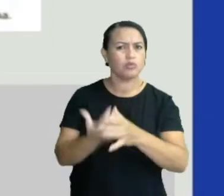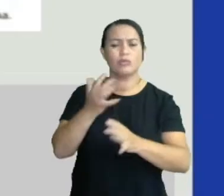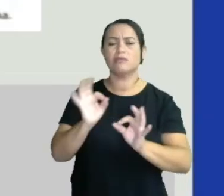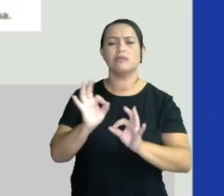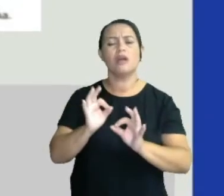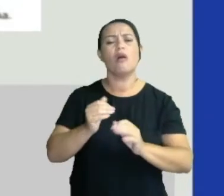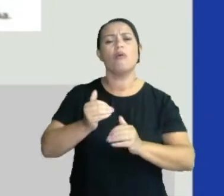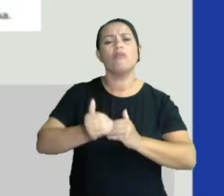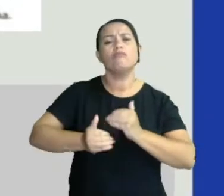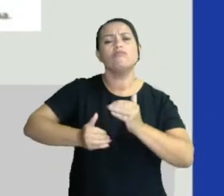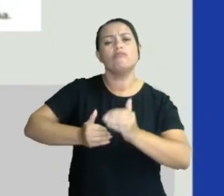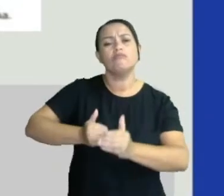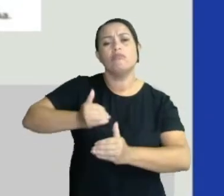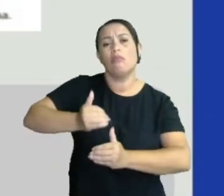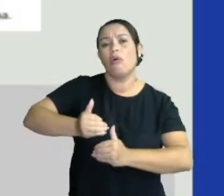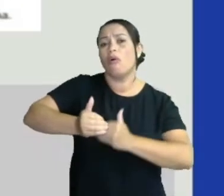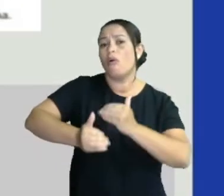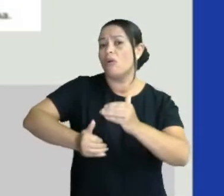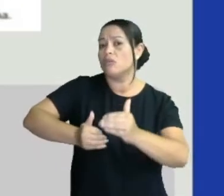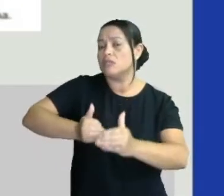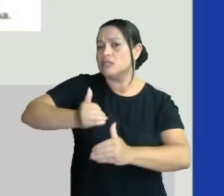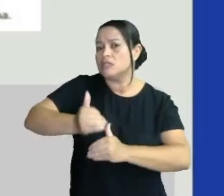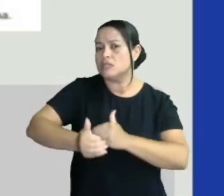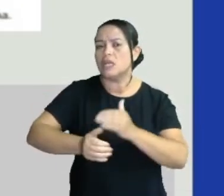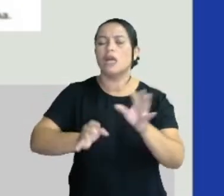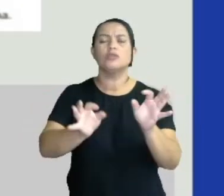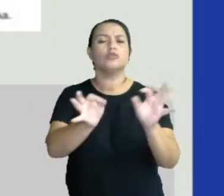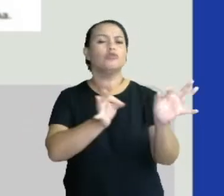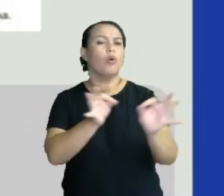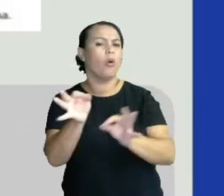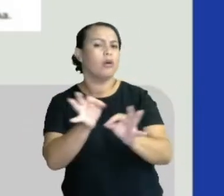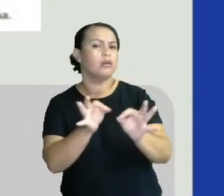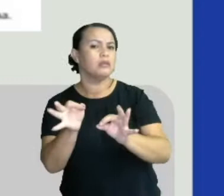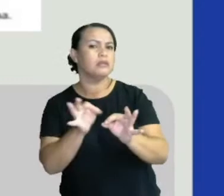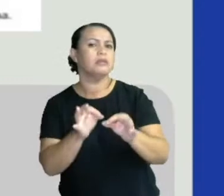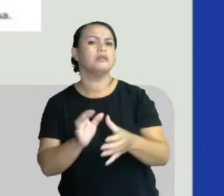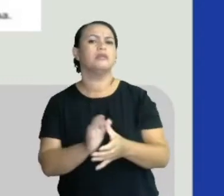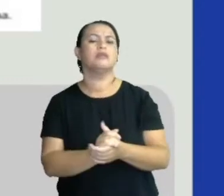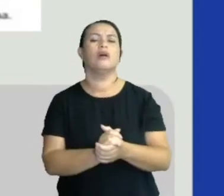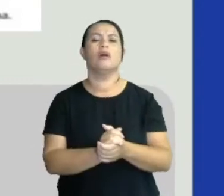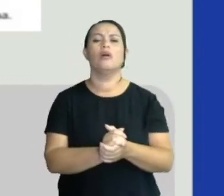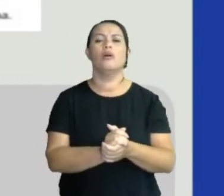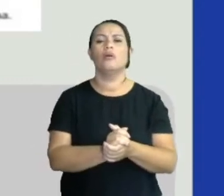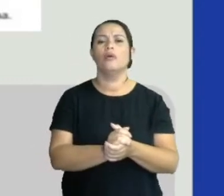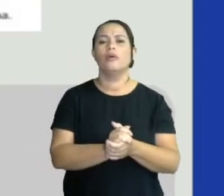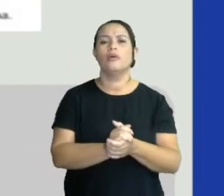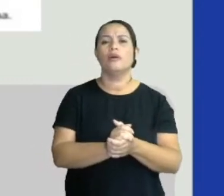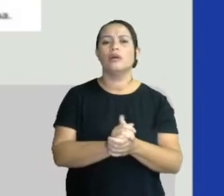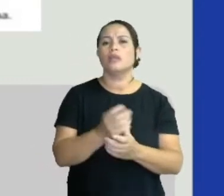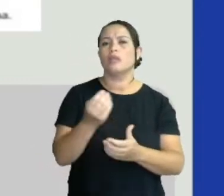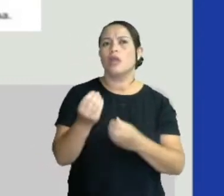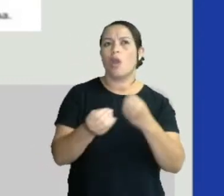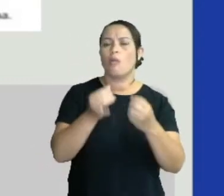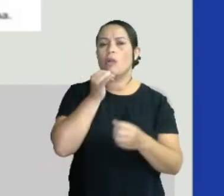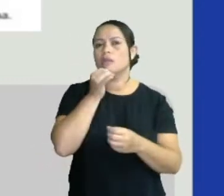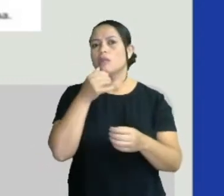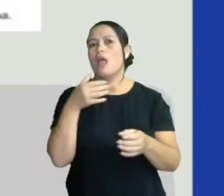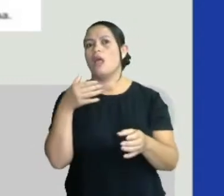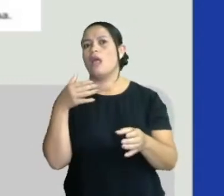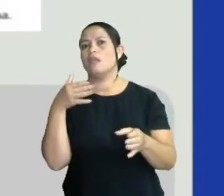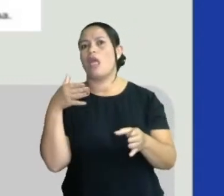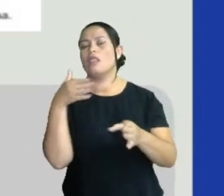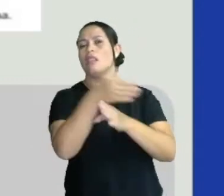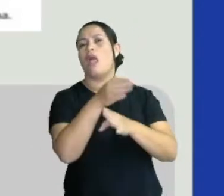esse processo de organização, de tomada de